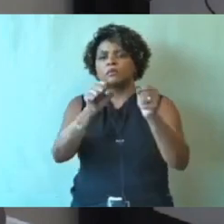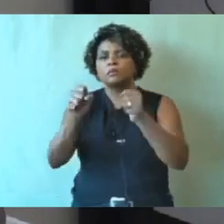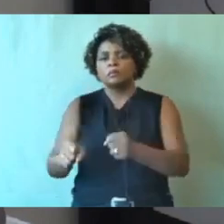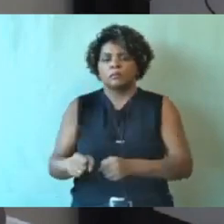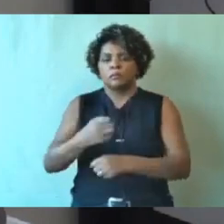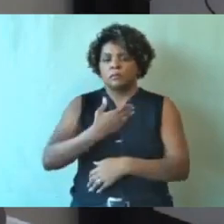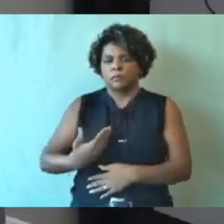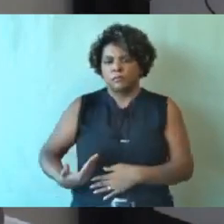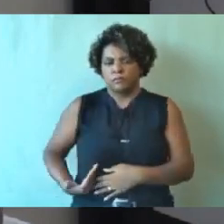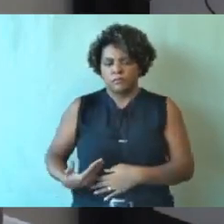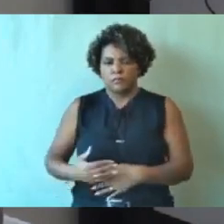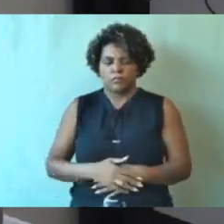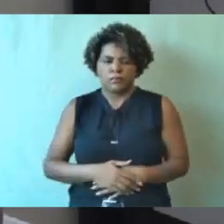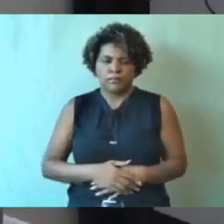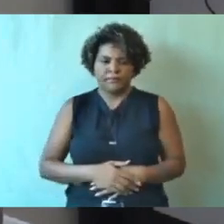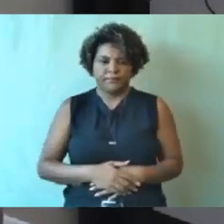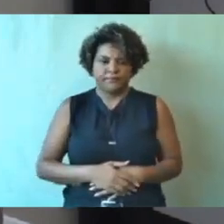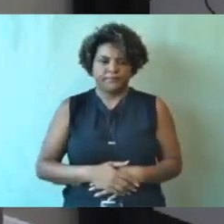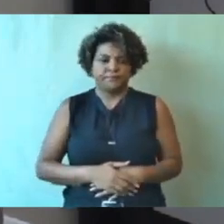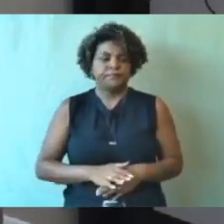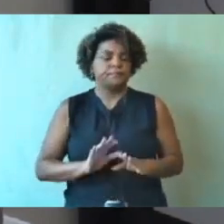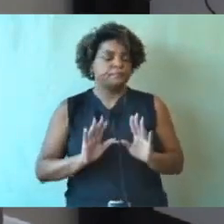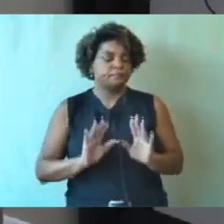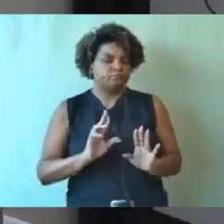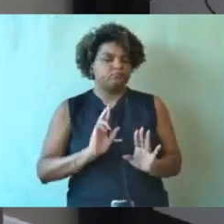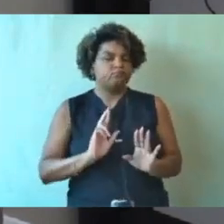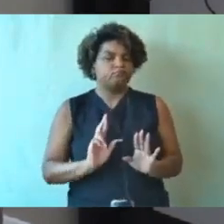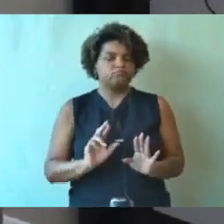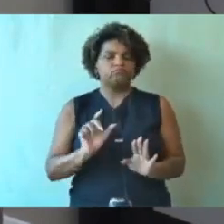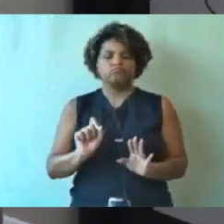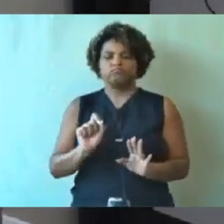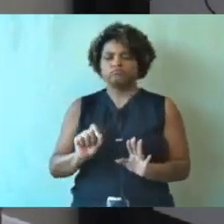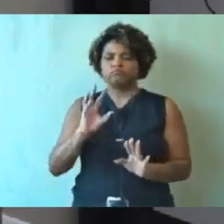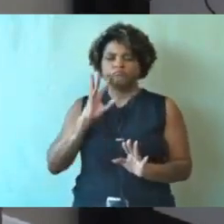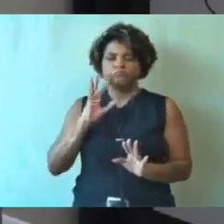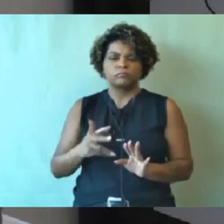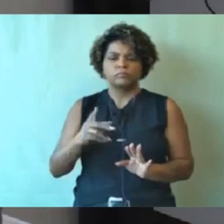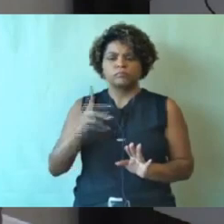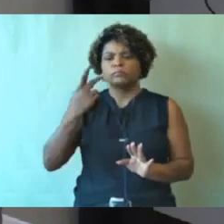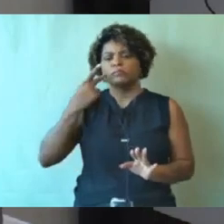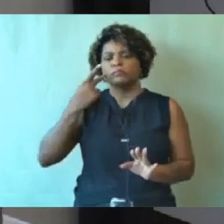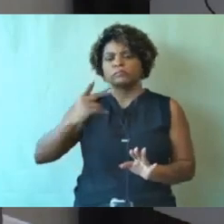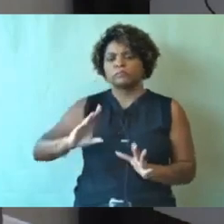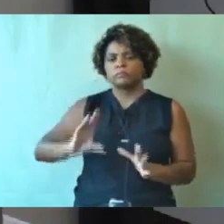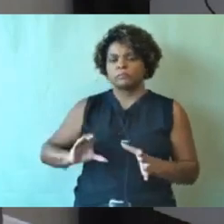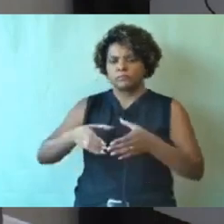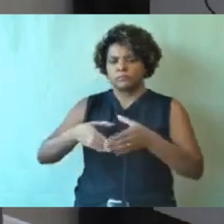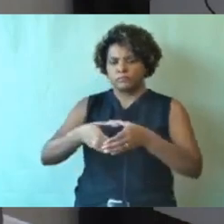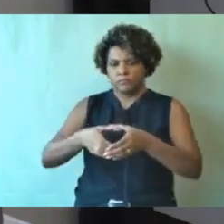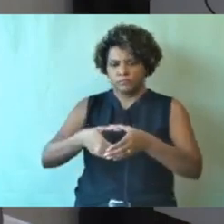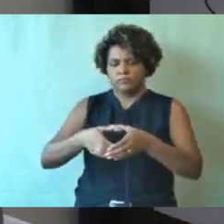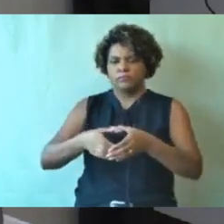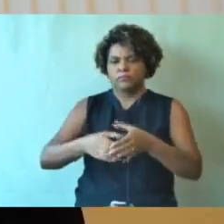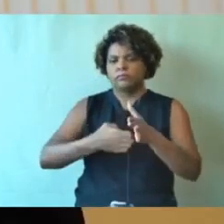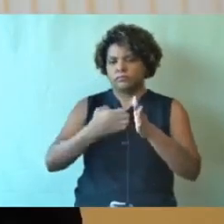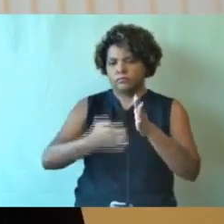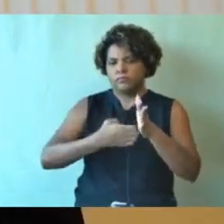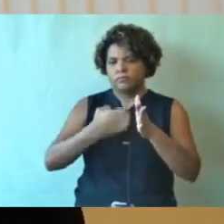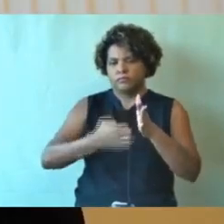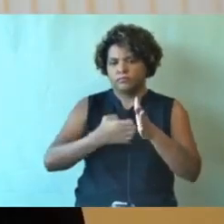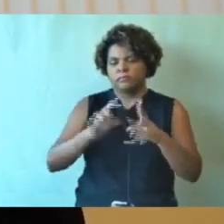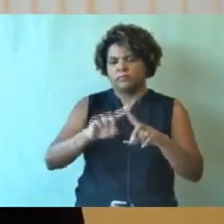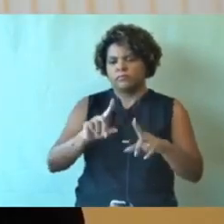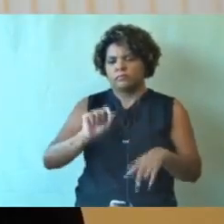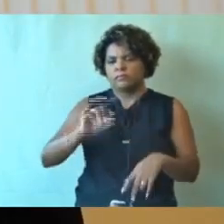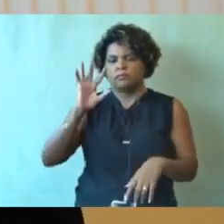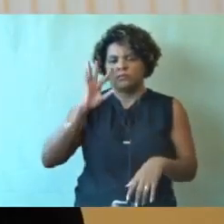Quem decide exatamente cada empresa, depois manda para os consórcios, baseado na operação. Quem decide